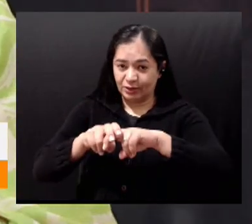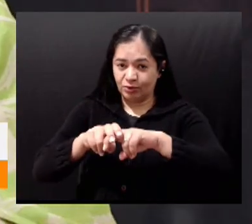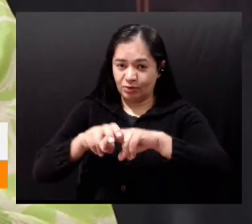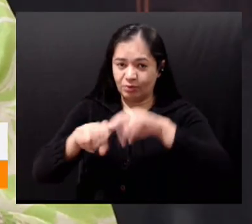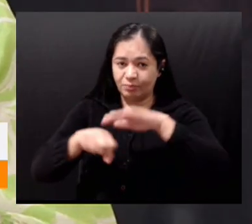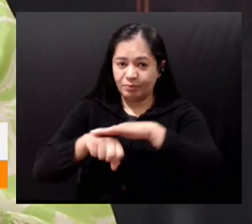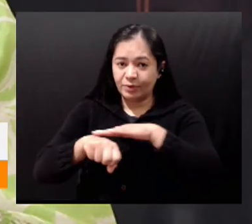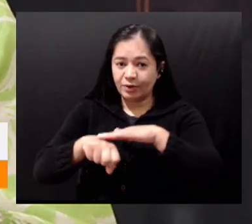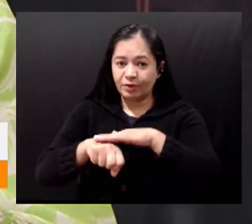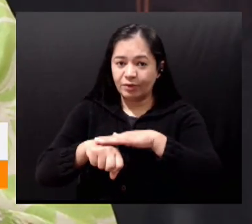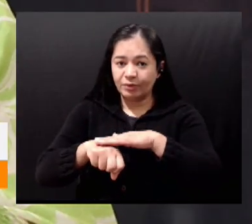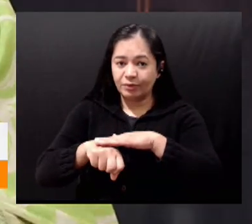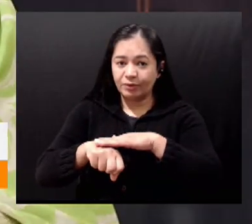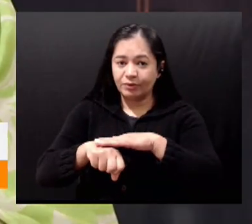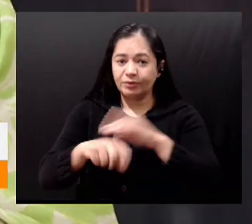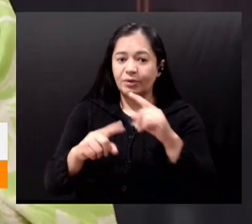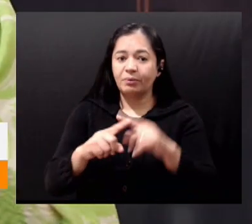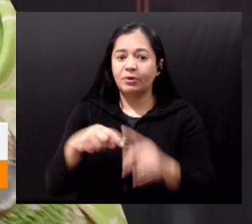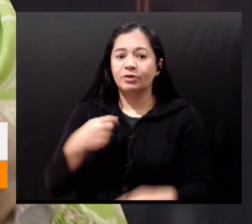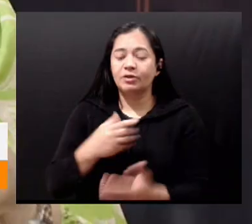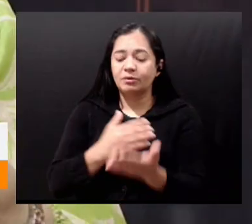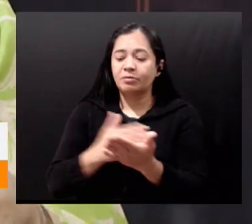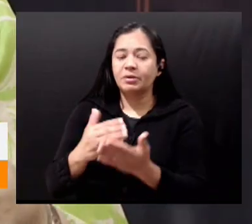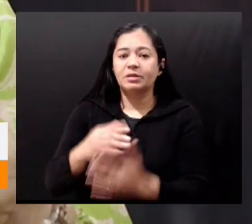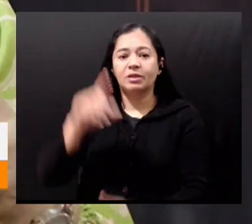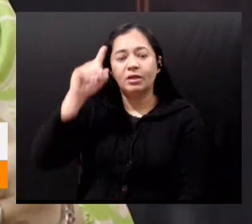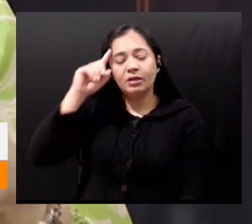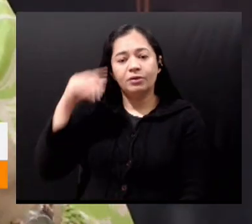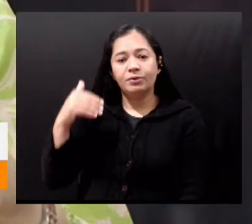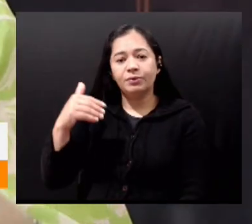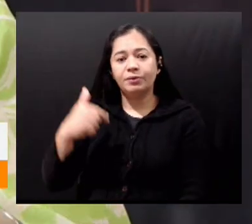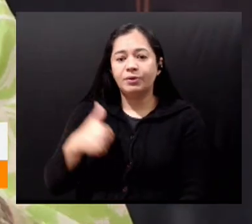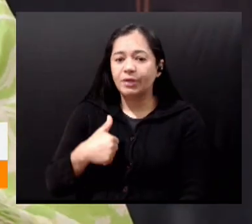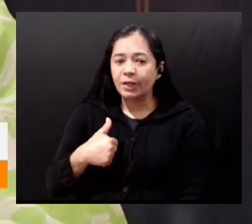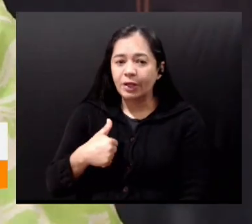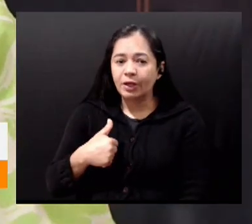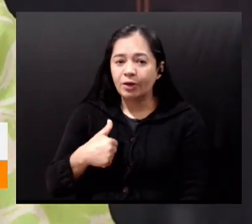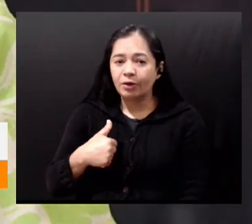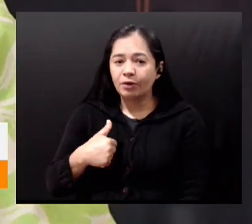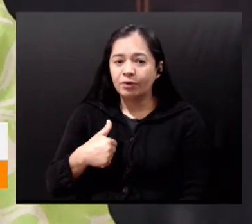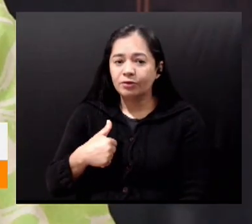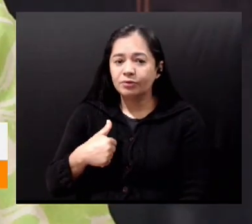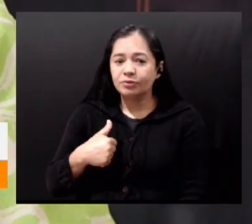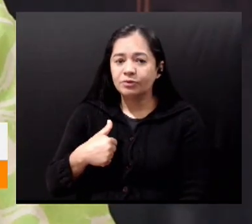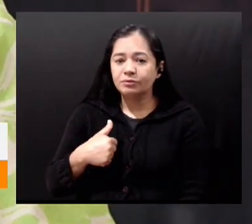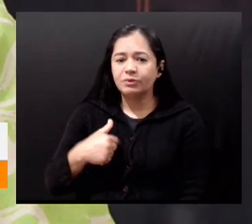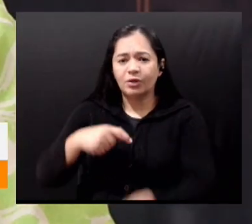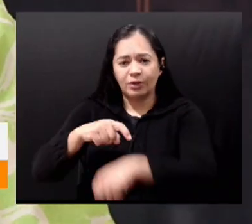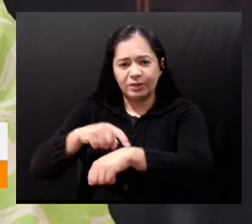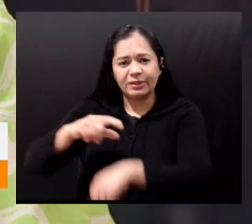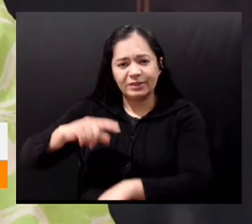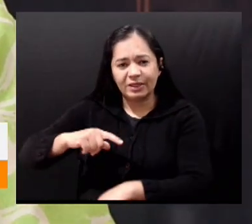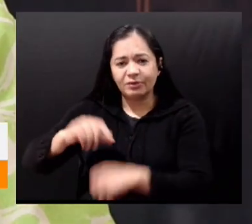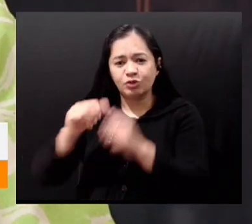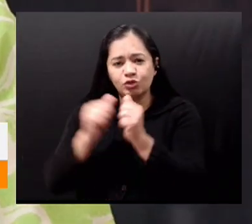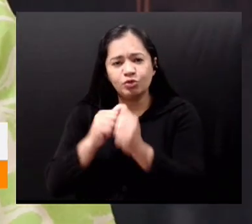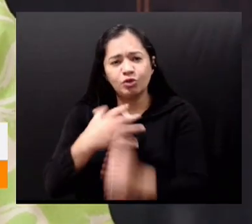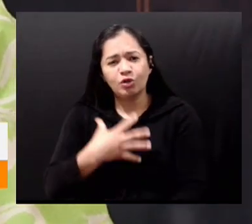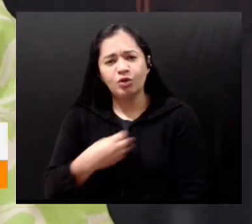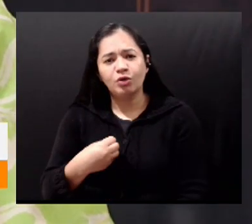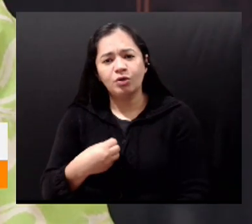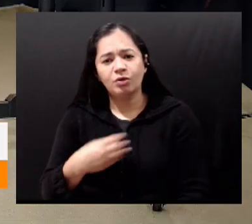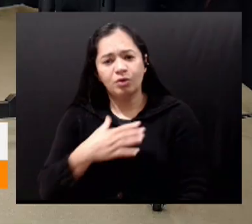na rotina, Uhum. né. Estou tendo um tempo para ficar com os meus filhos? Tempo